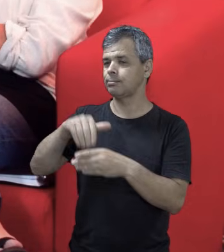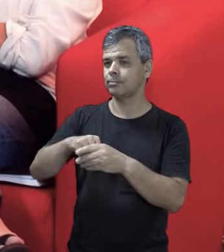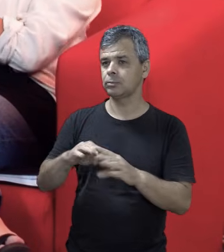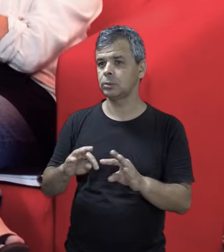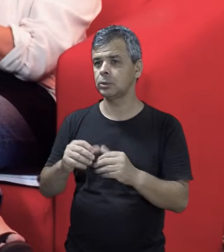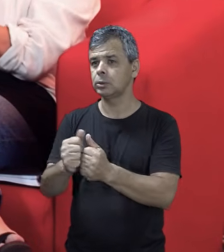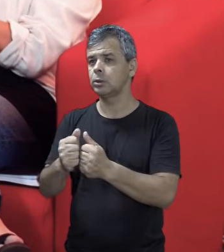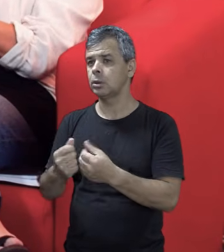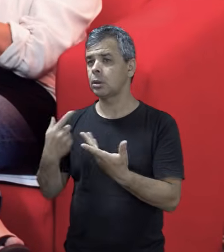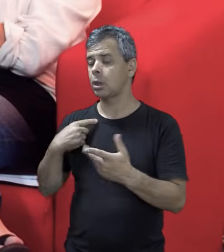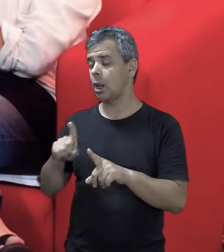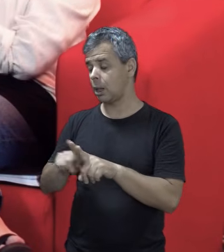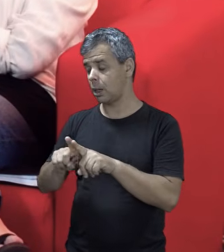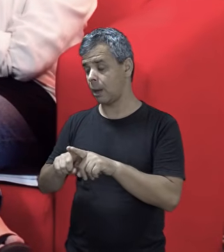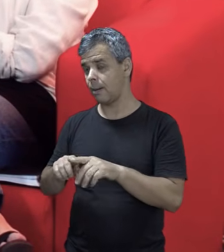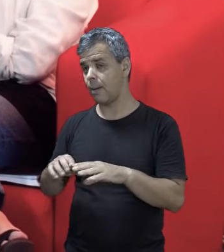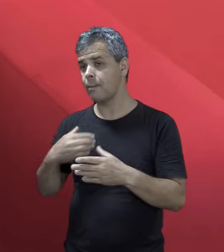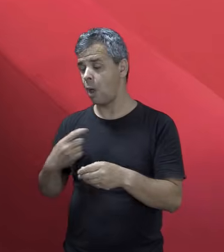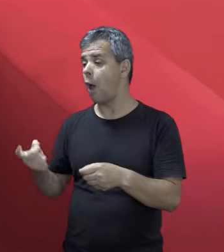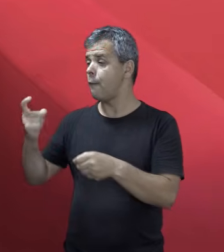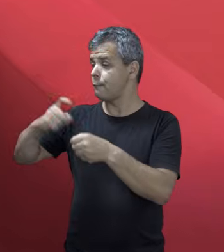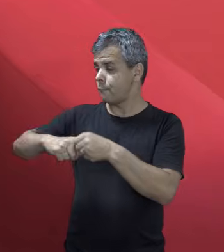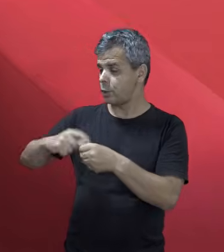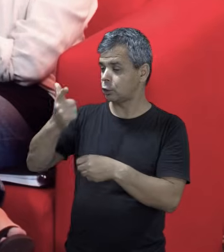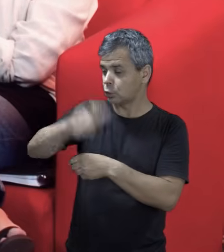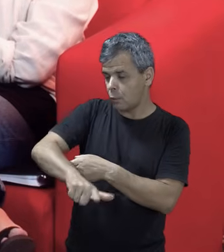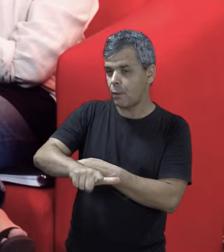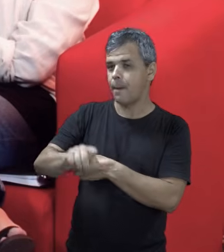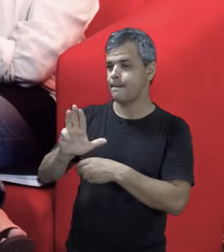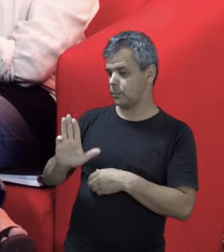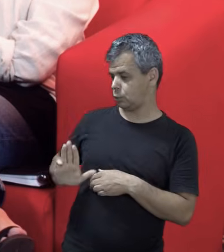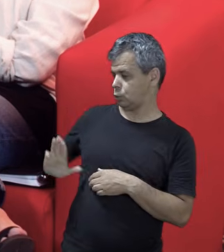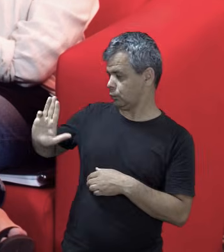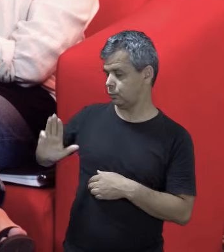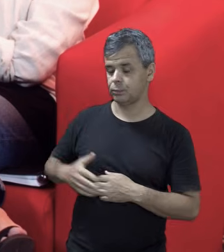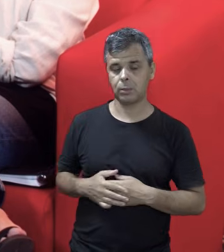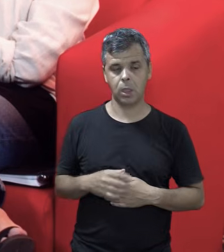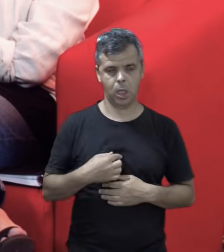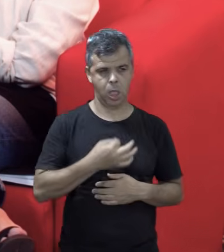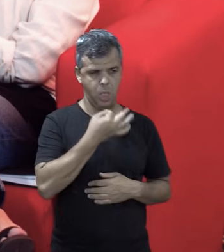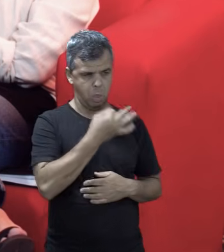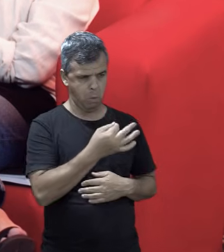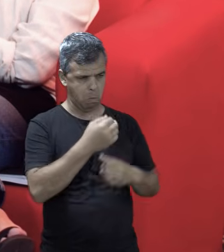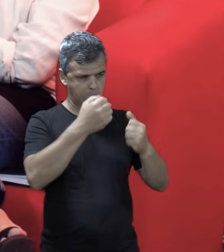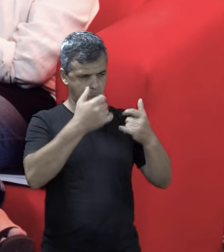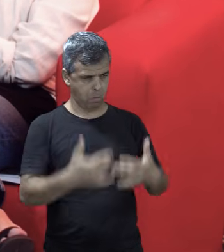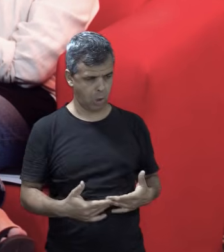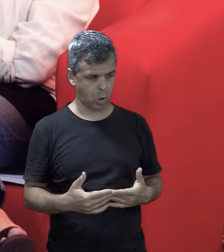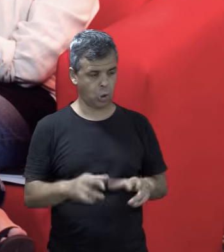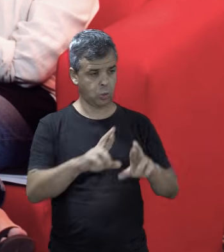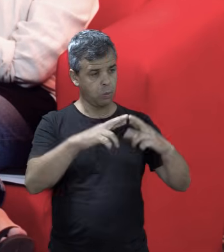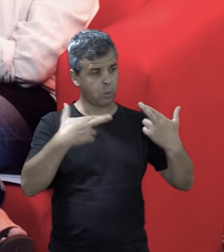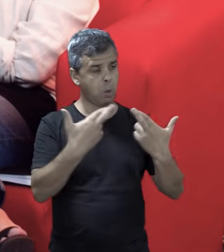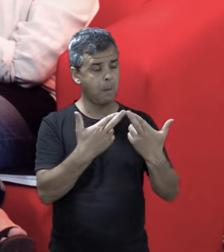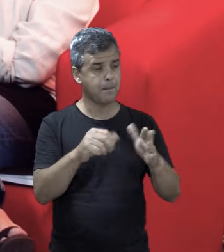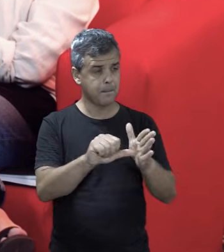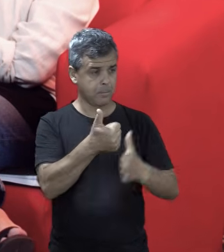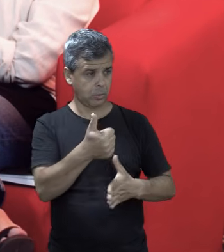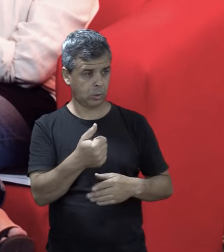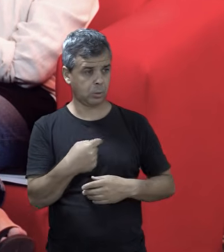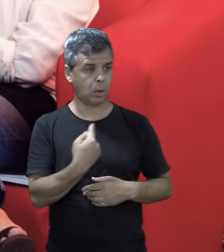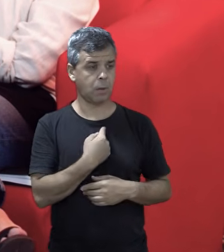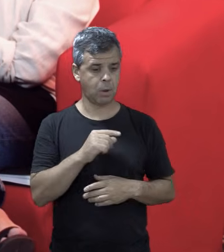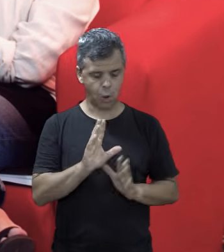proporcionais, além, claro, da reeleição do presidente Lula? Eu tenho falado nas nossas reuniões que, primeiro,